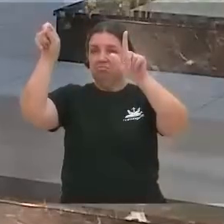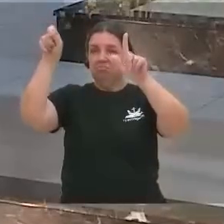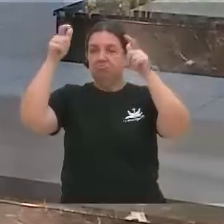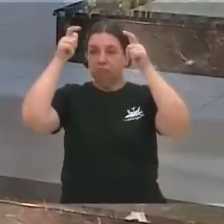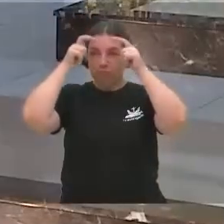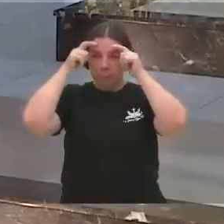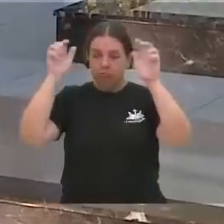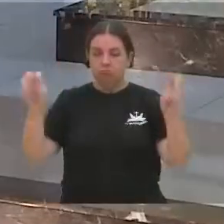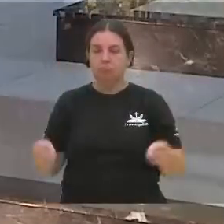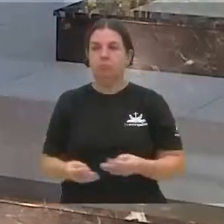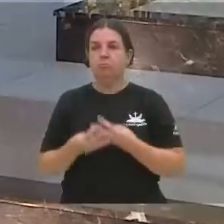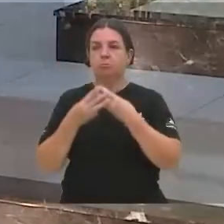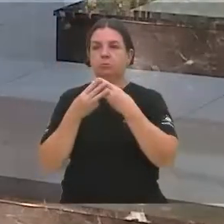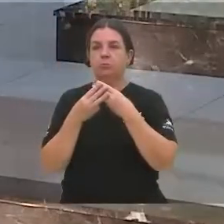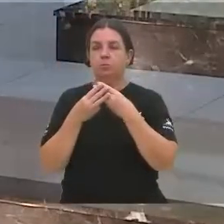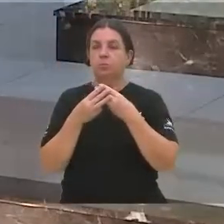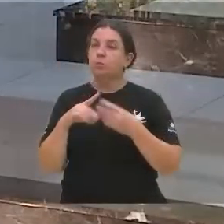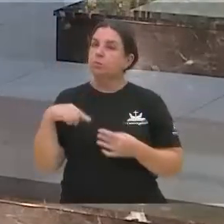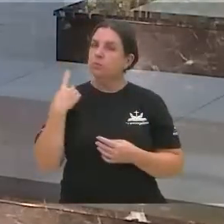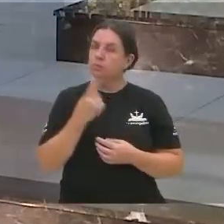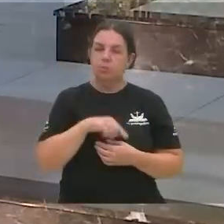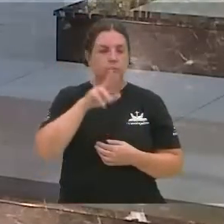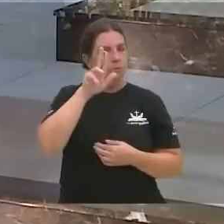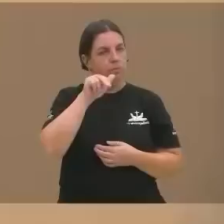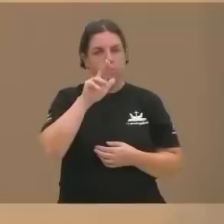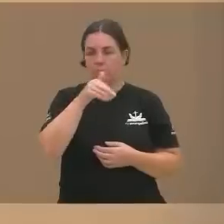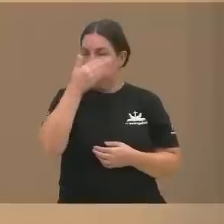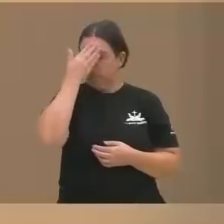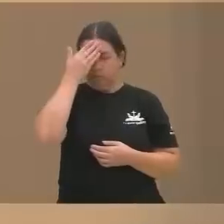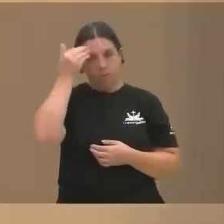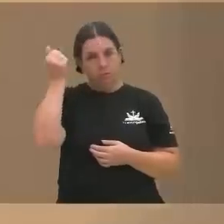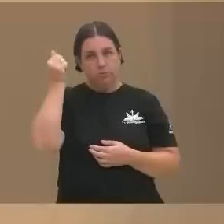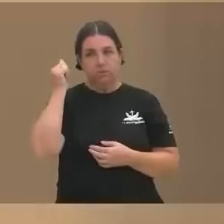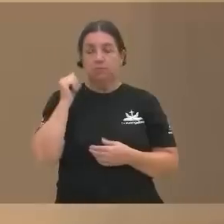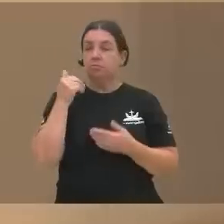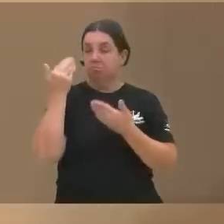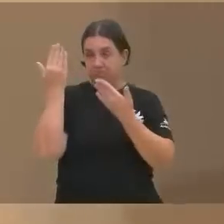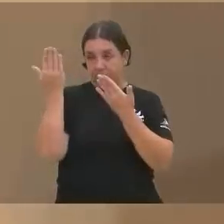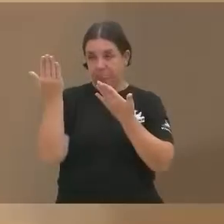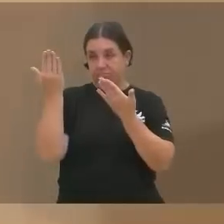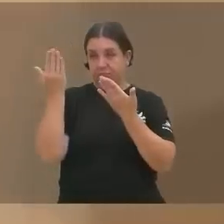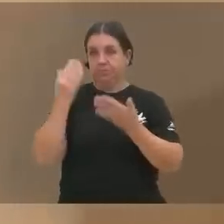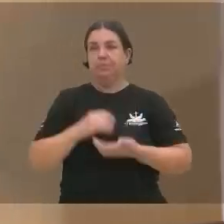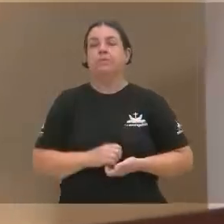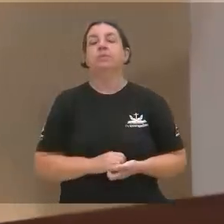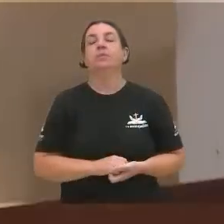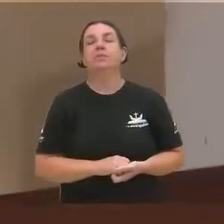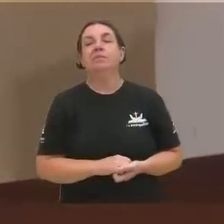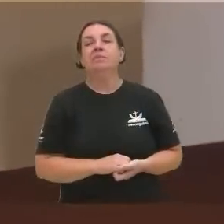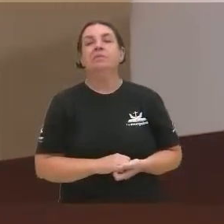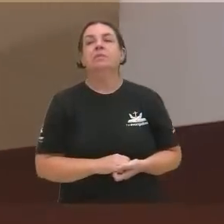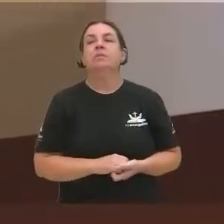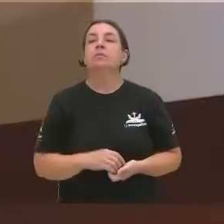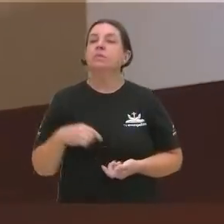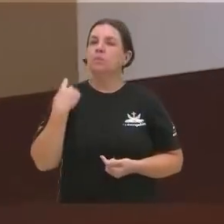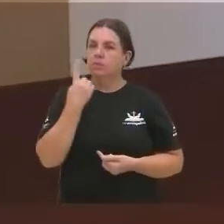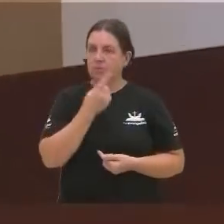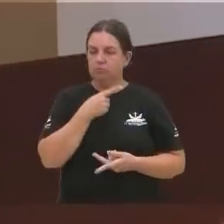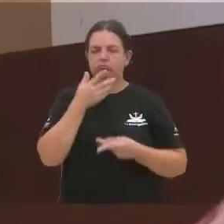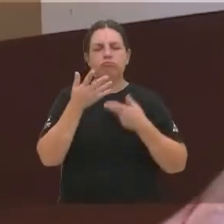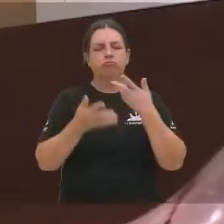acima para que nunca esqueçamos aqui está o Rei dos Judeus mas podemos dizer